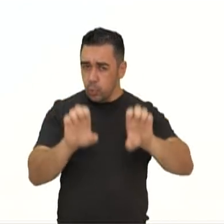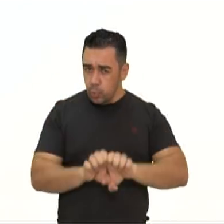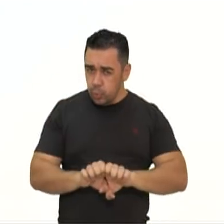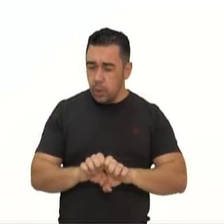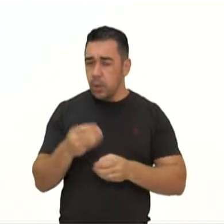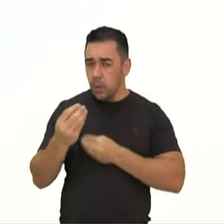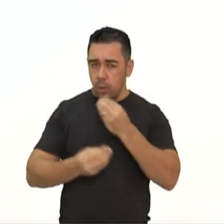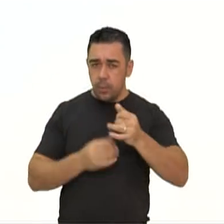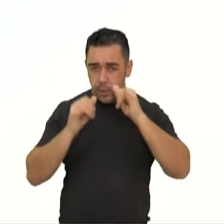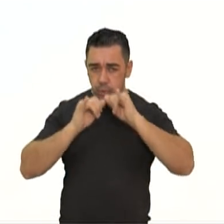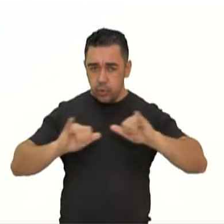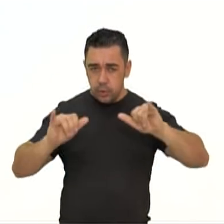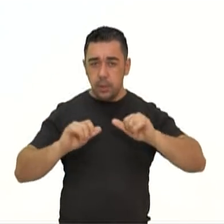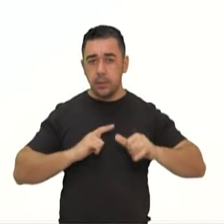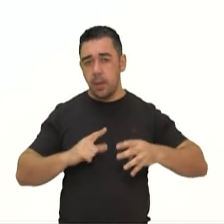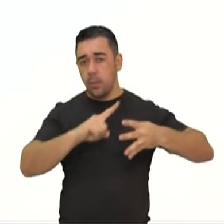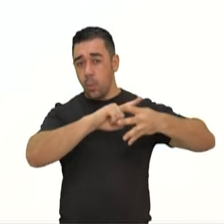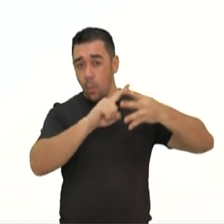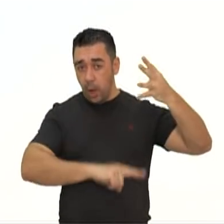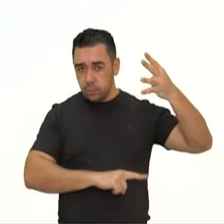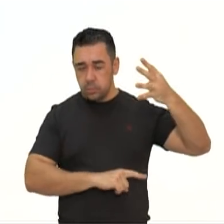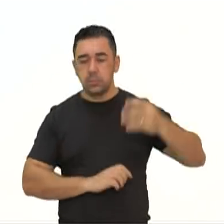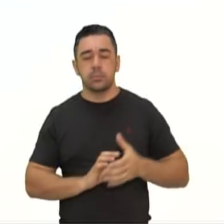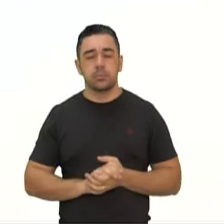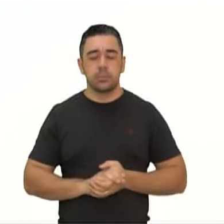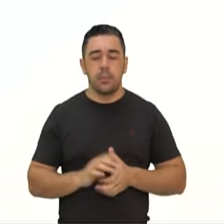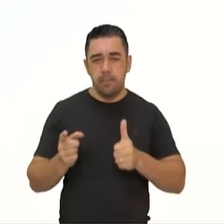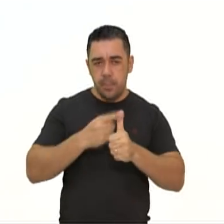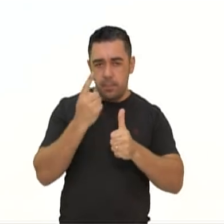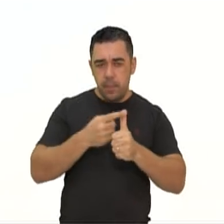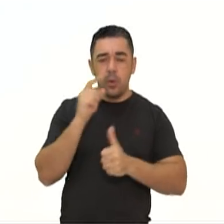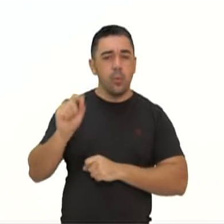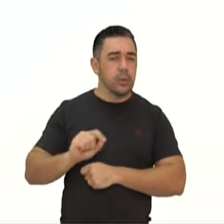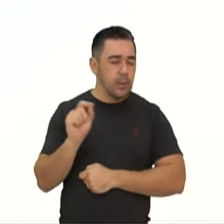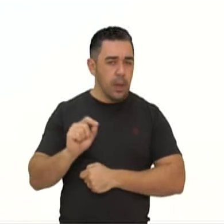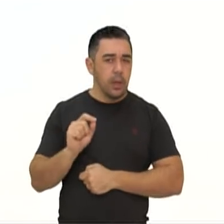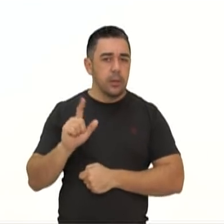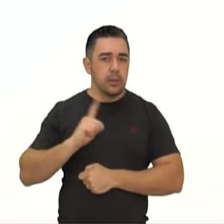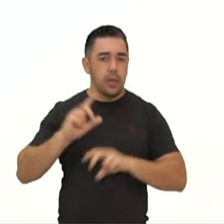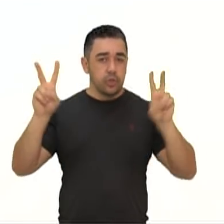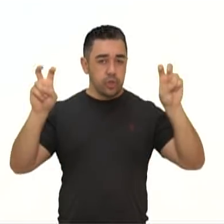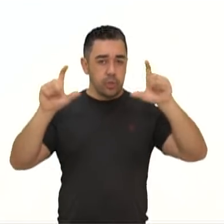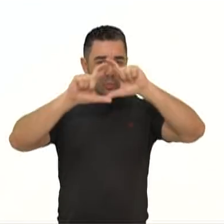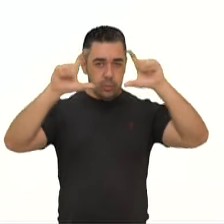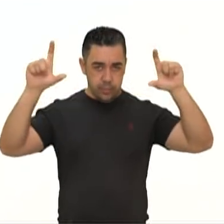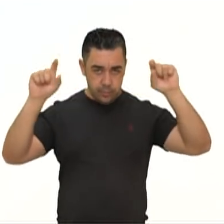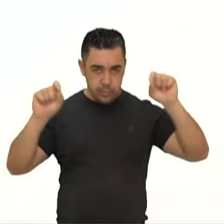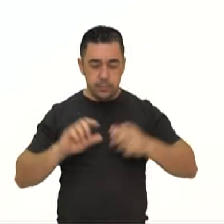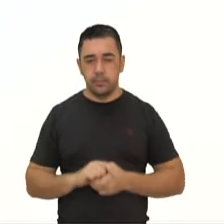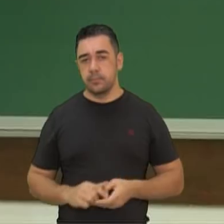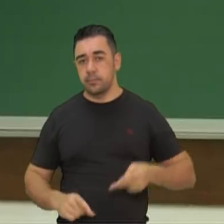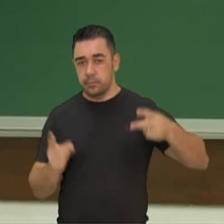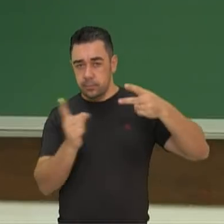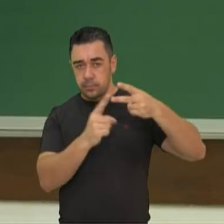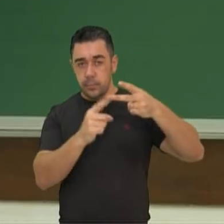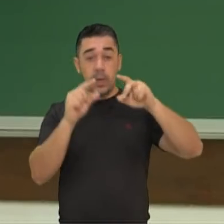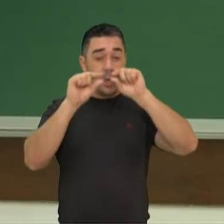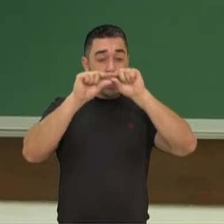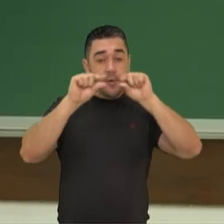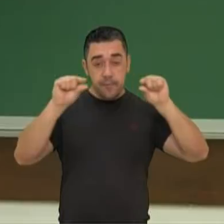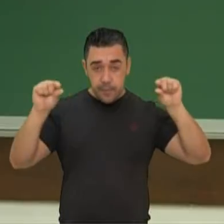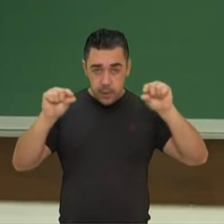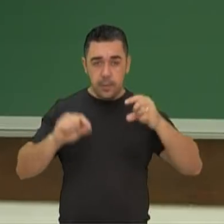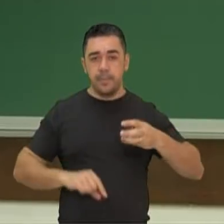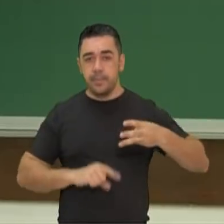é dividida em 4 partes. A primeira delas, título ou manchete. A segunda parte, linha fina.